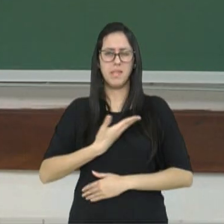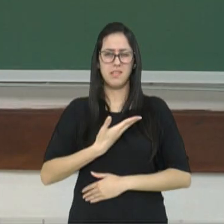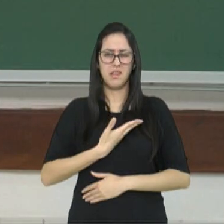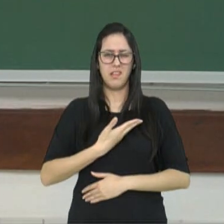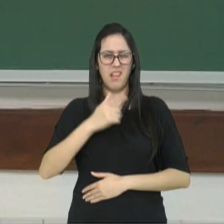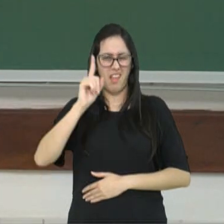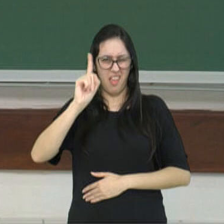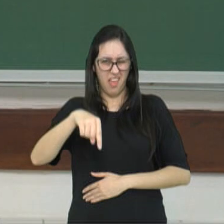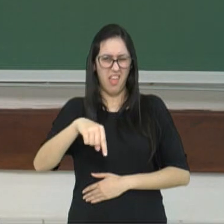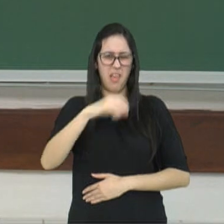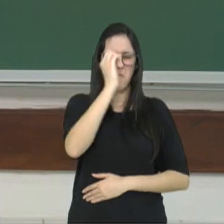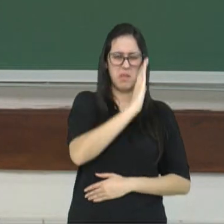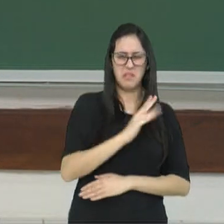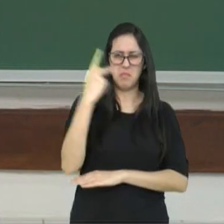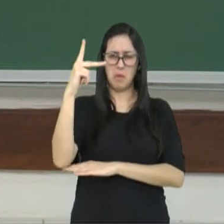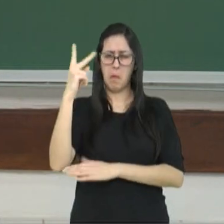amigos?